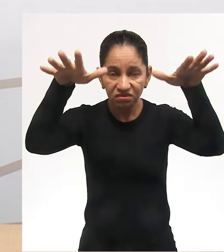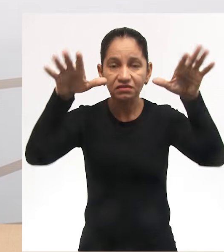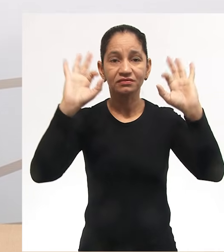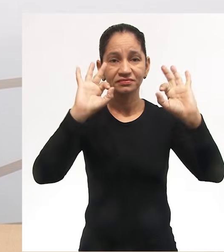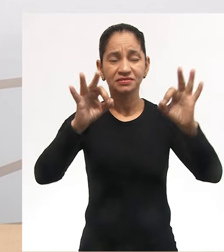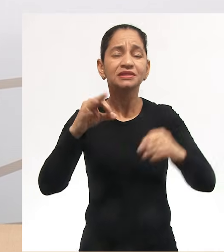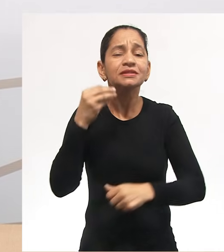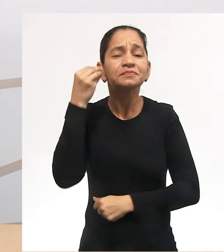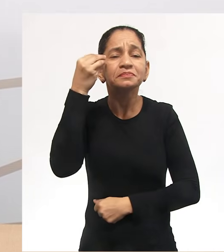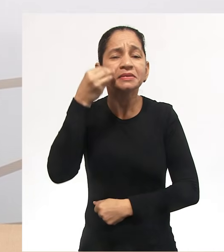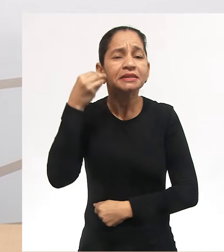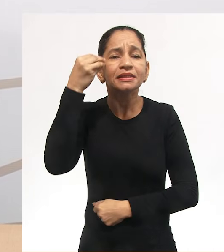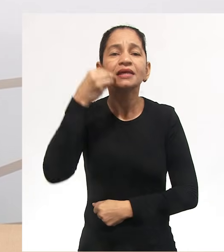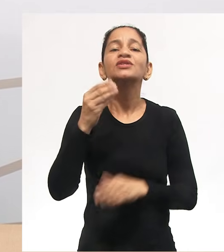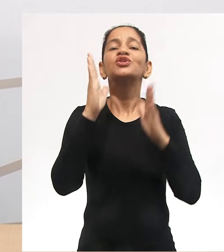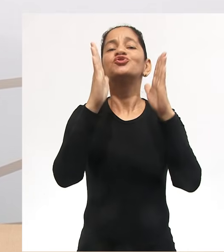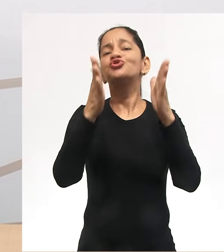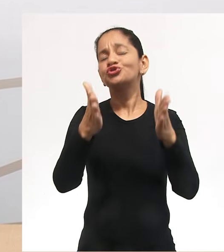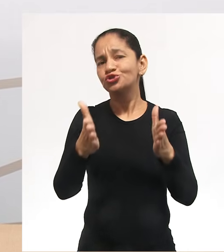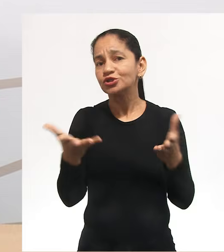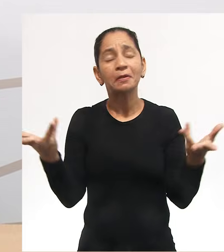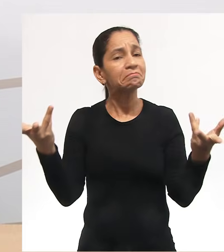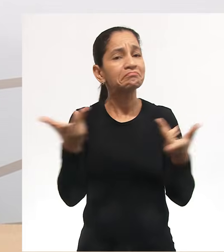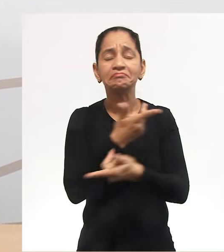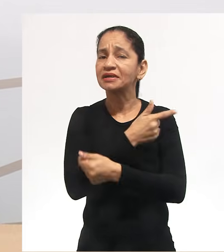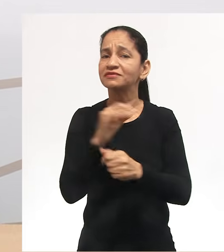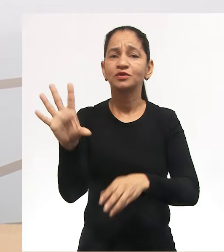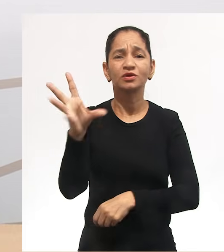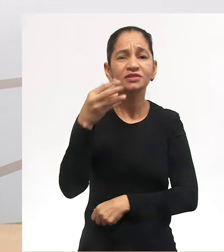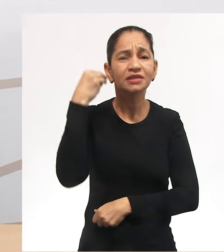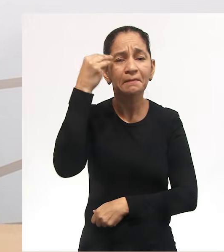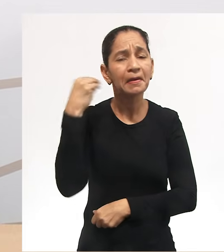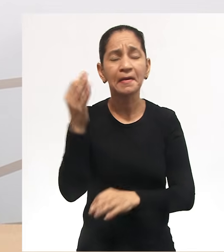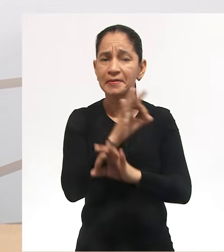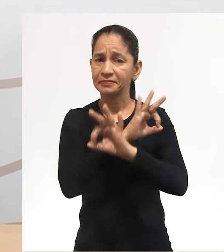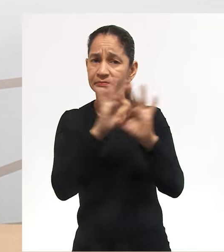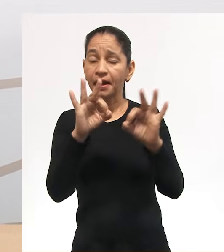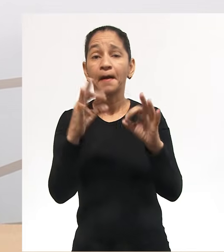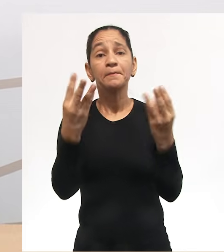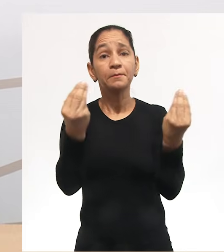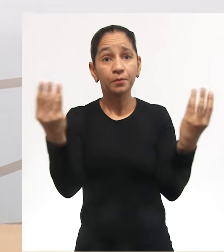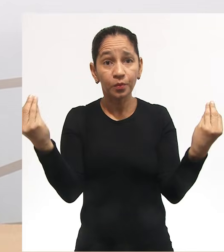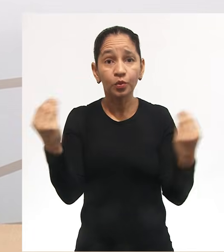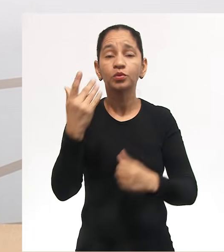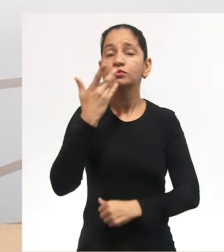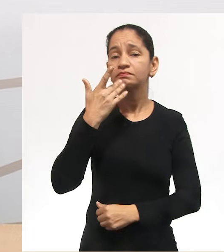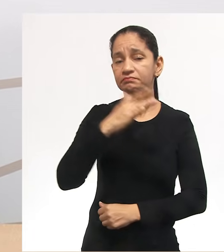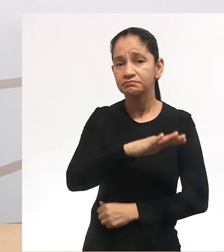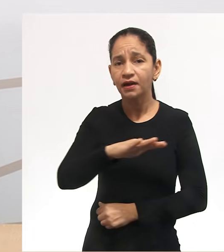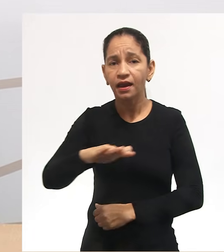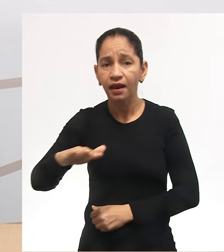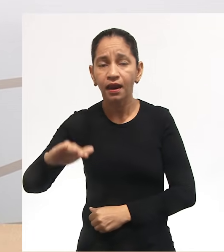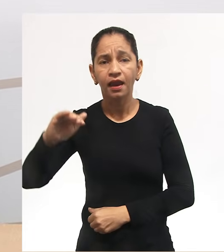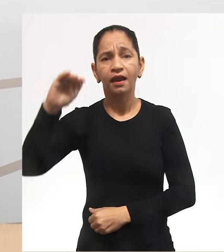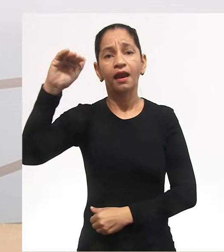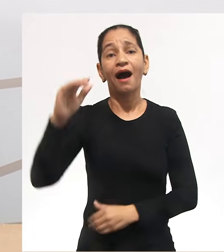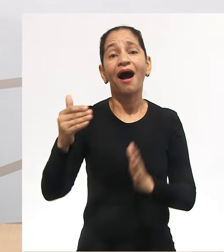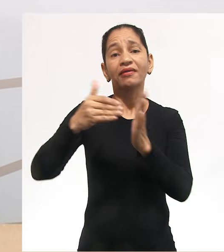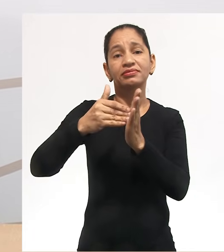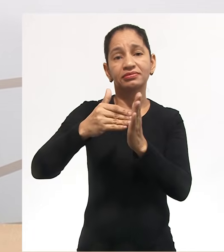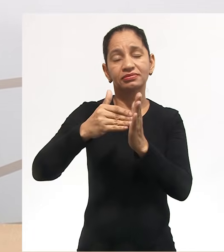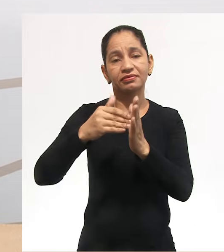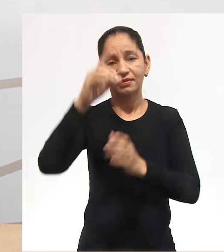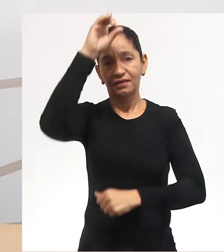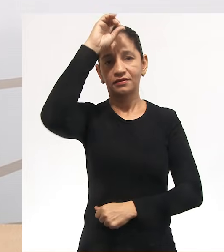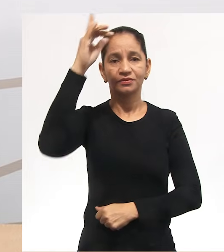Autistas de Rondônia. Então eu tive uma pequena experiência lá, mas muito rica, né, porque lá são atendidos desde crianças